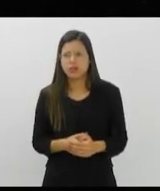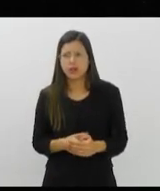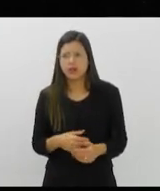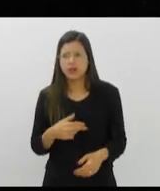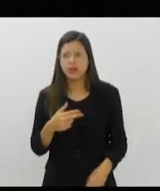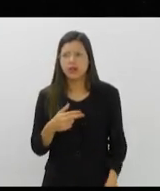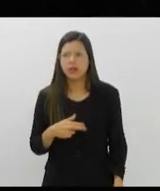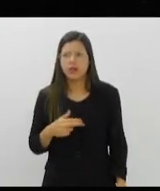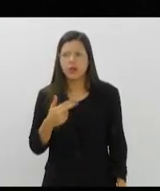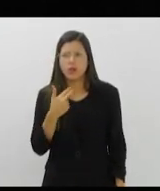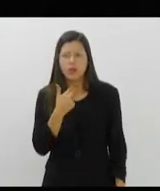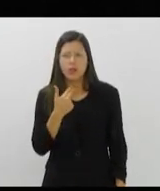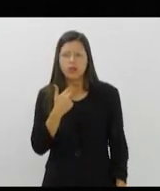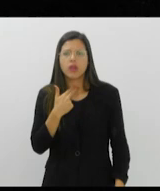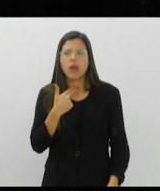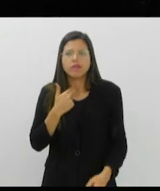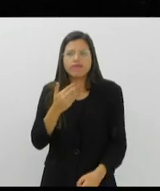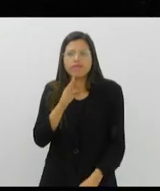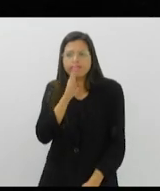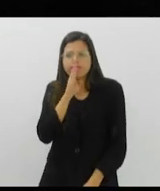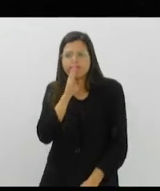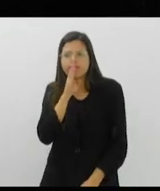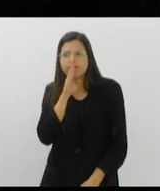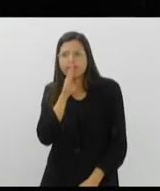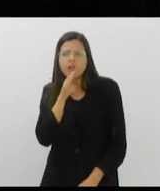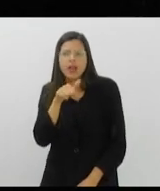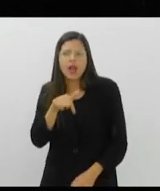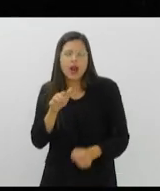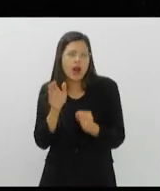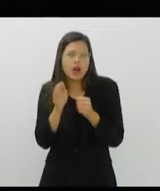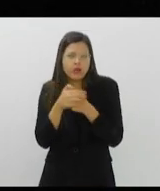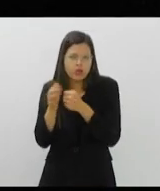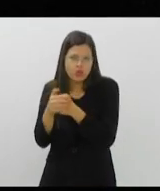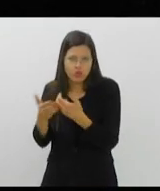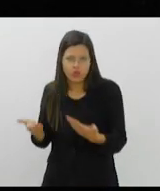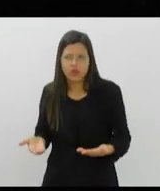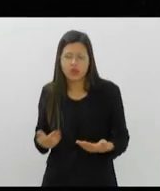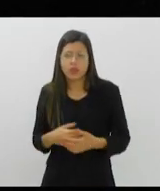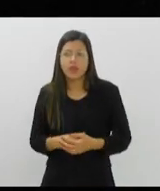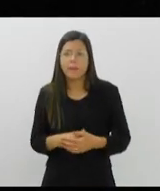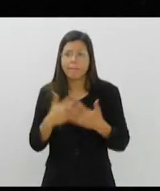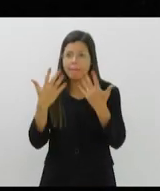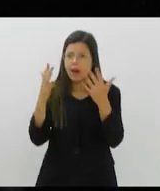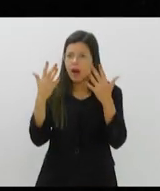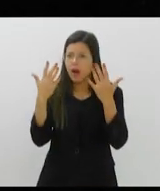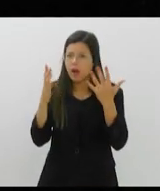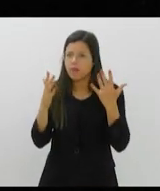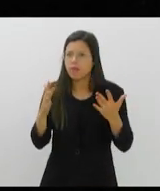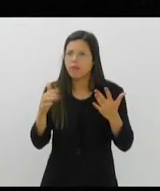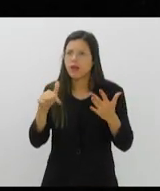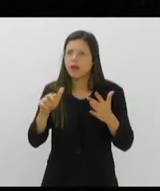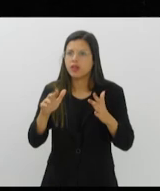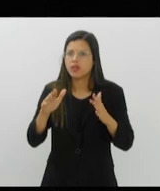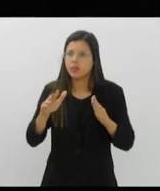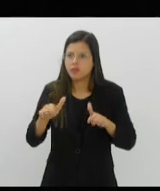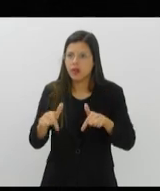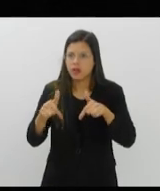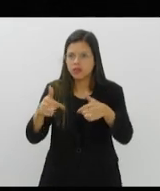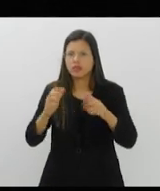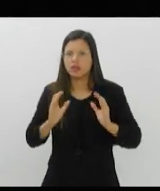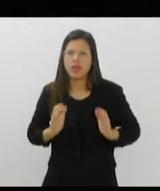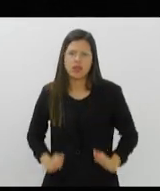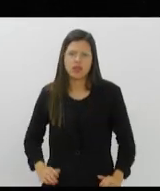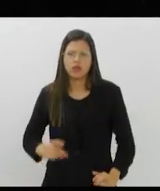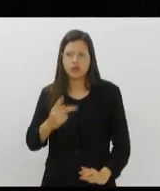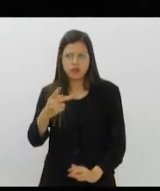ausentes, nem omissos em relação às questões que vocês levantam. Parabéns por exercerem a vossa cidadania.